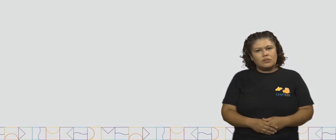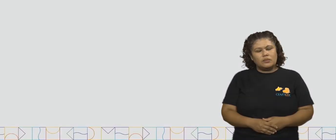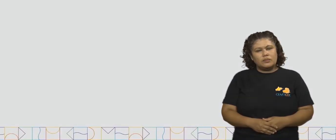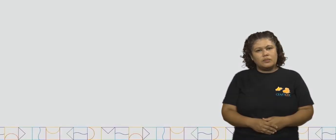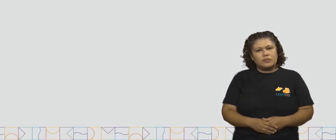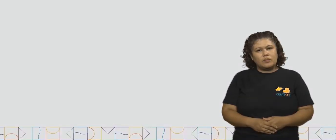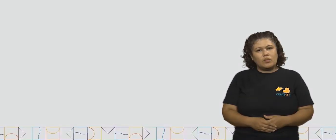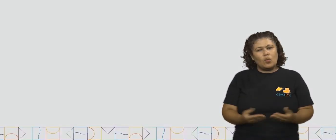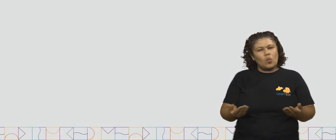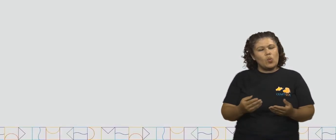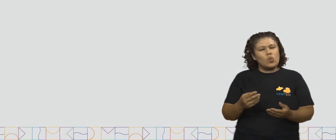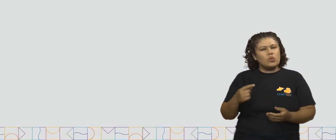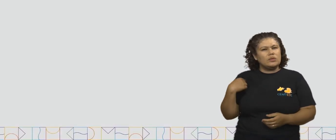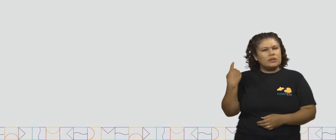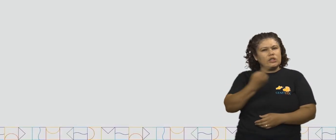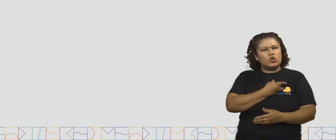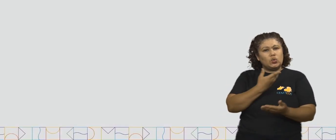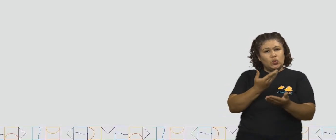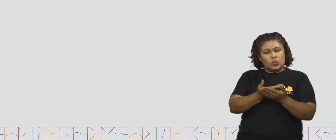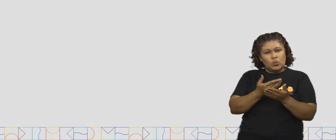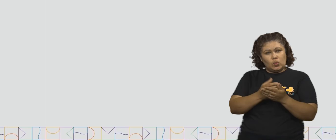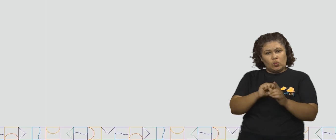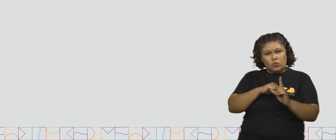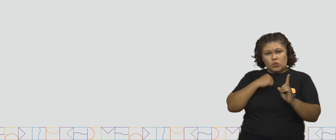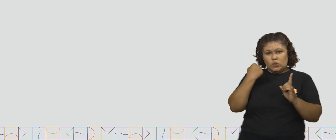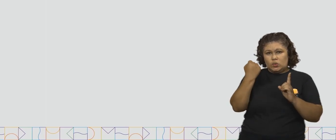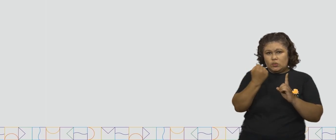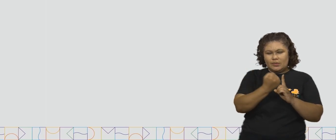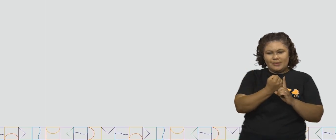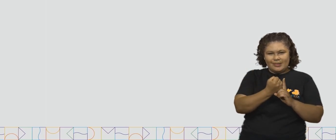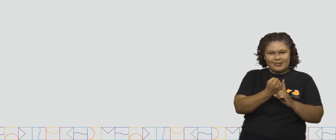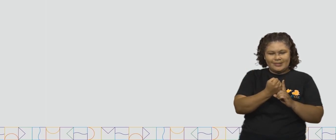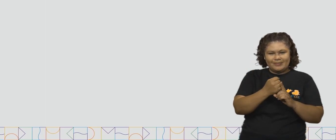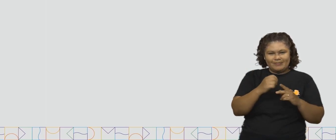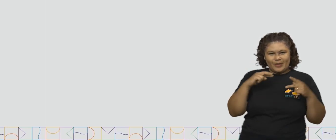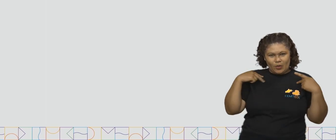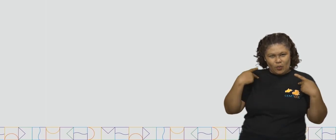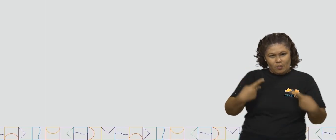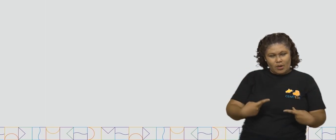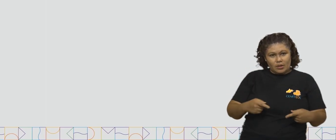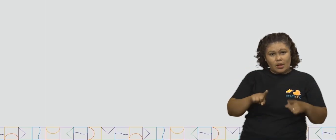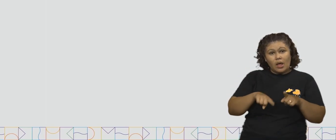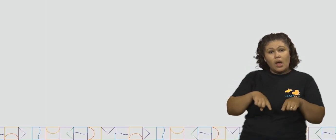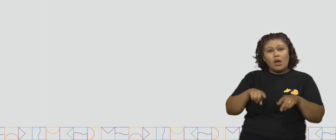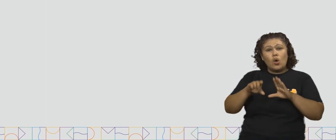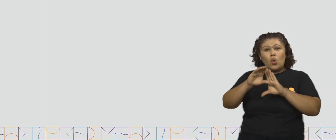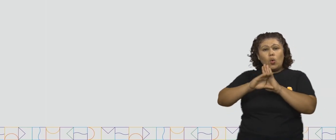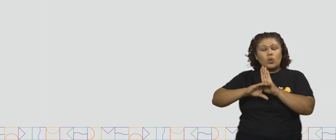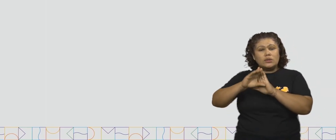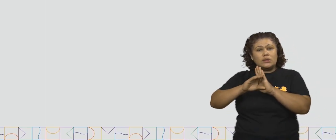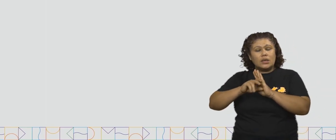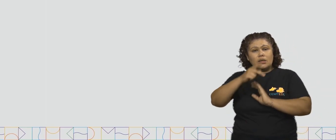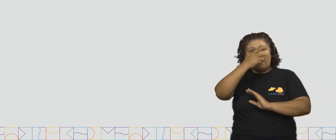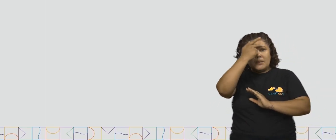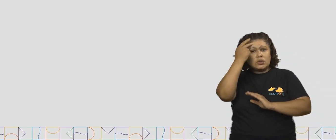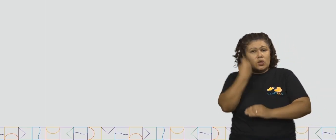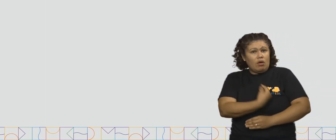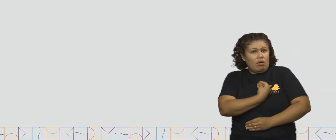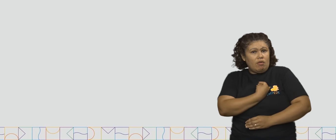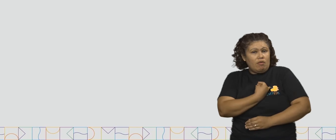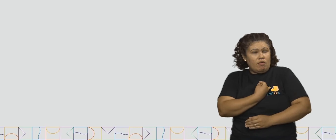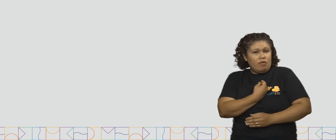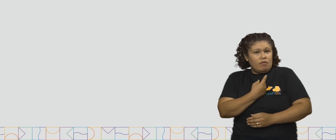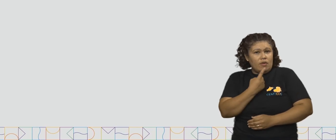Hoje falamos sobre a sociedade humana, que pode ser definida como pessoas que convivem com outras, de acordo com normas